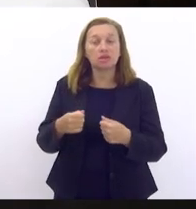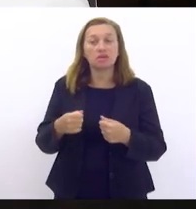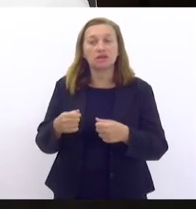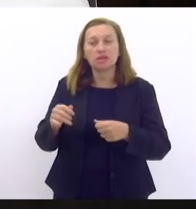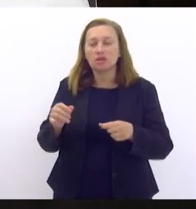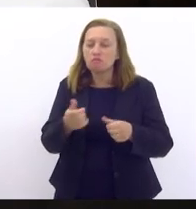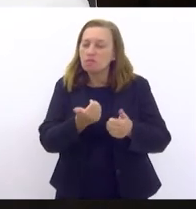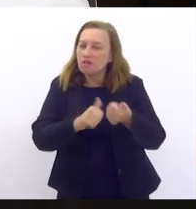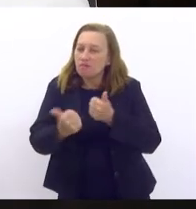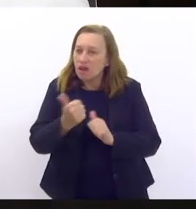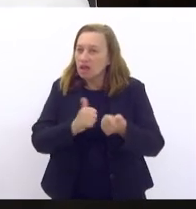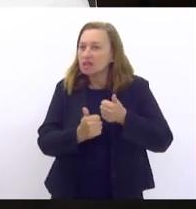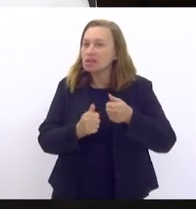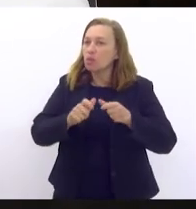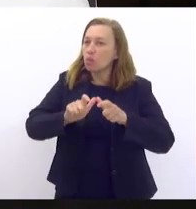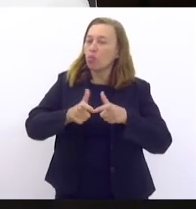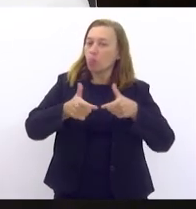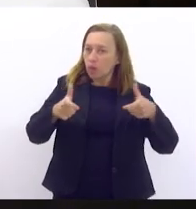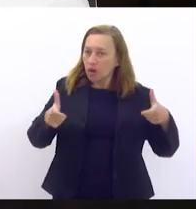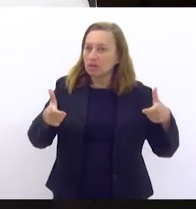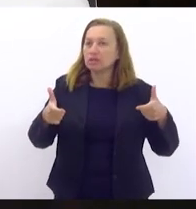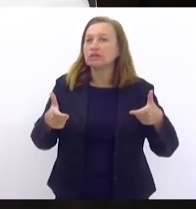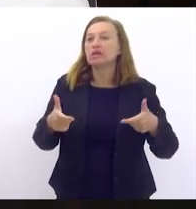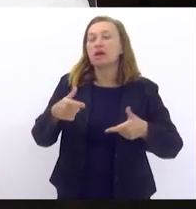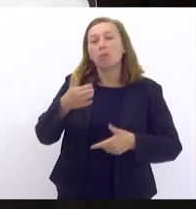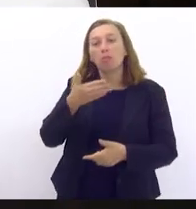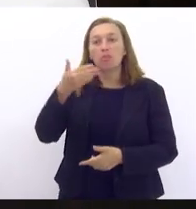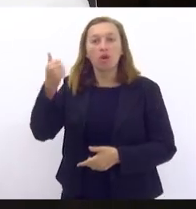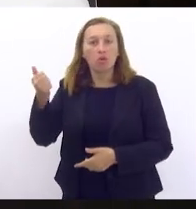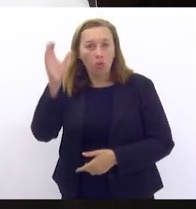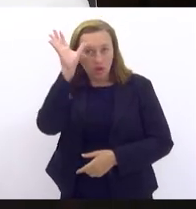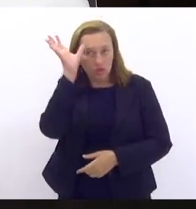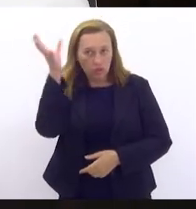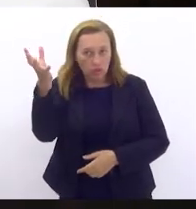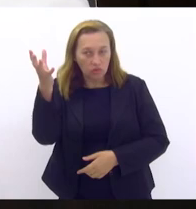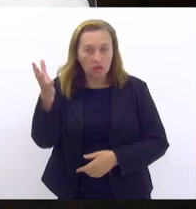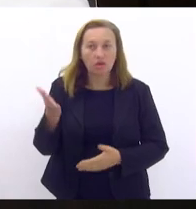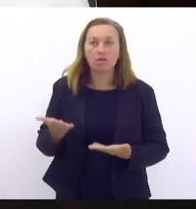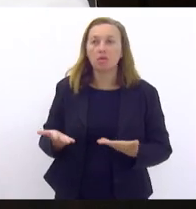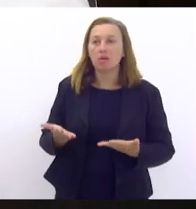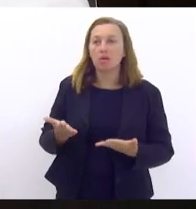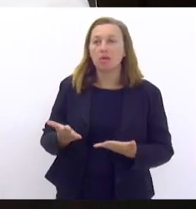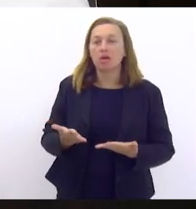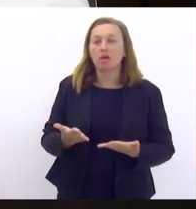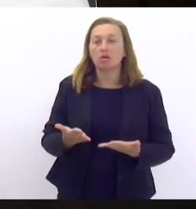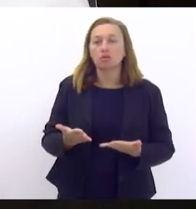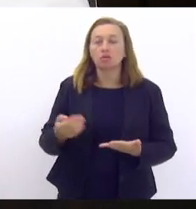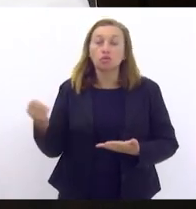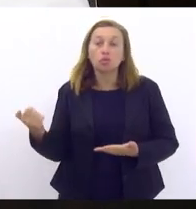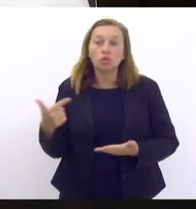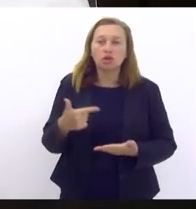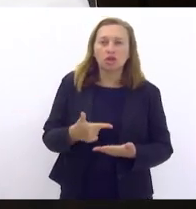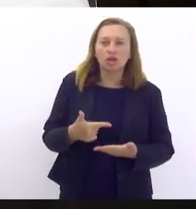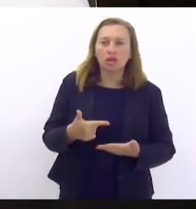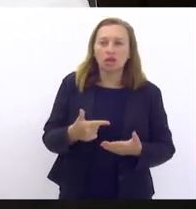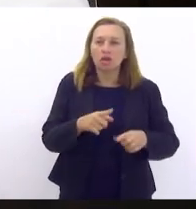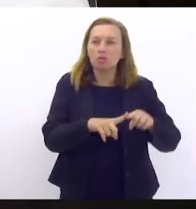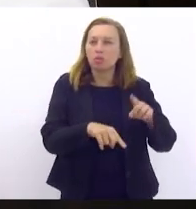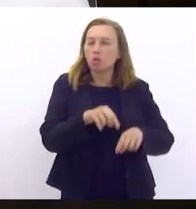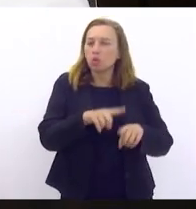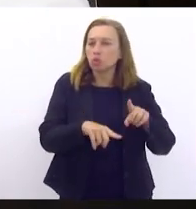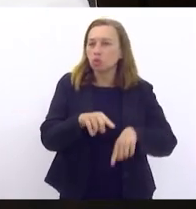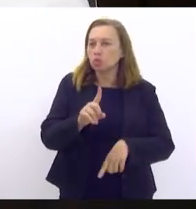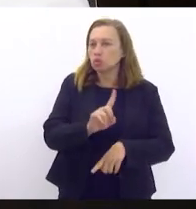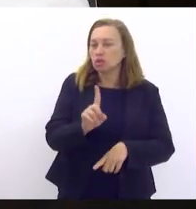uma avaliação Ampla se é a melhor solução ao invés né da embalagem que não